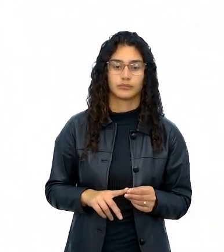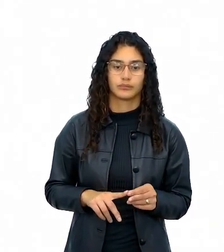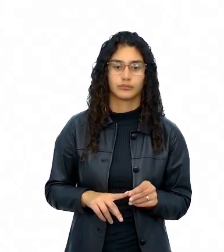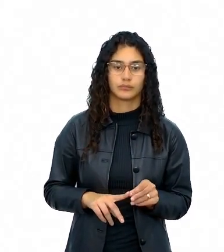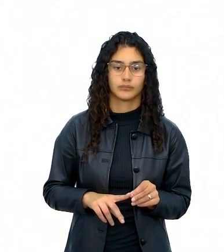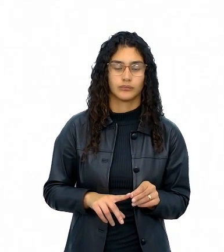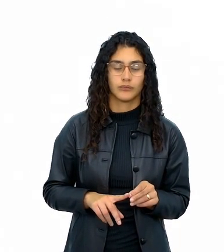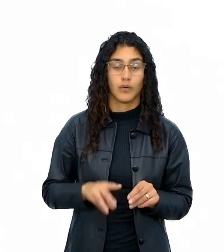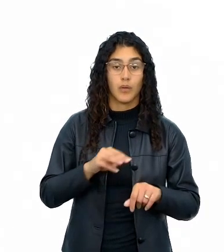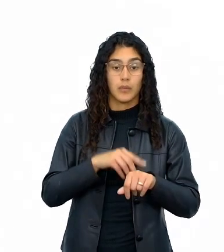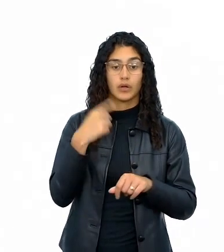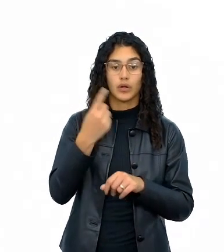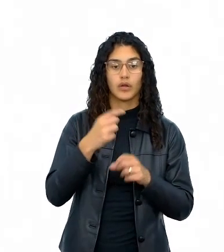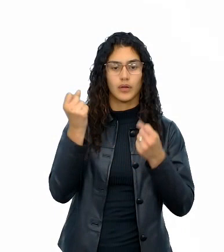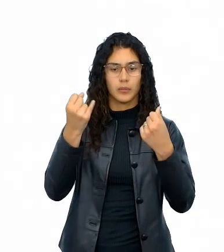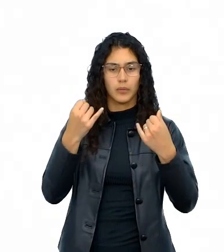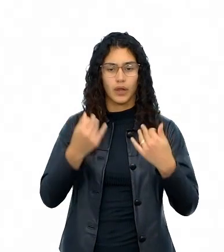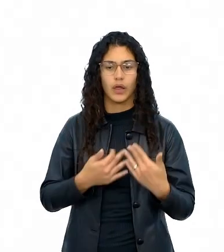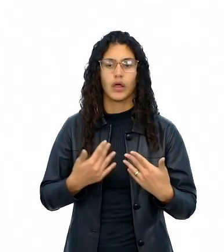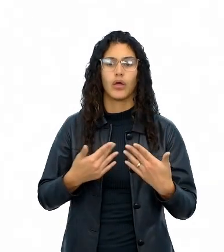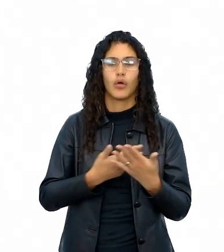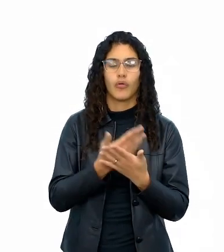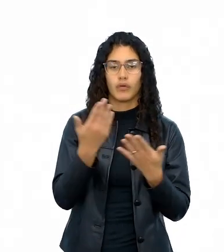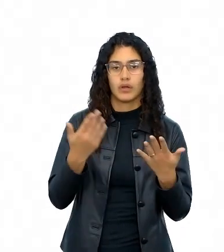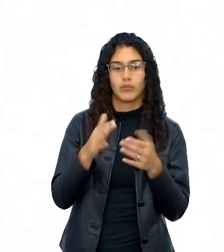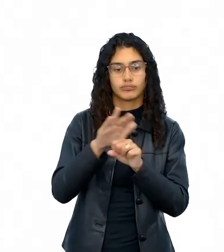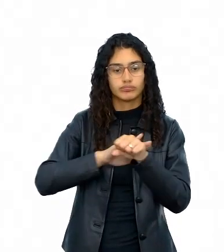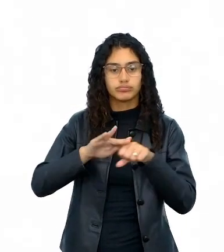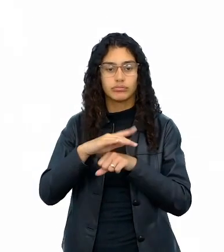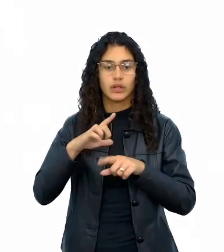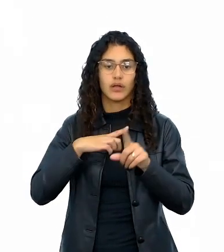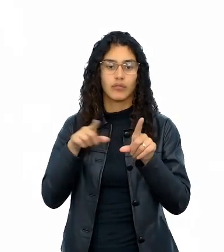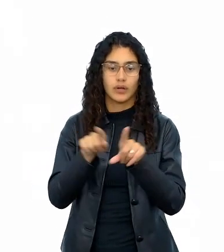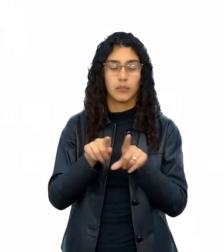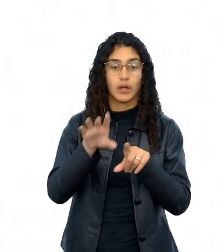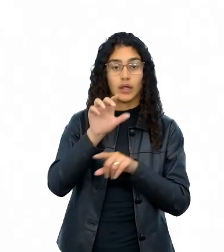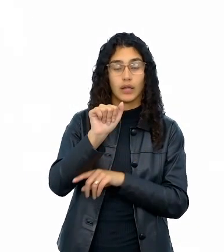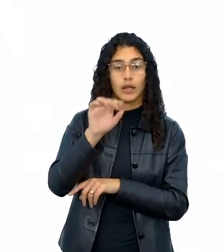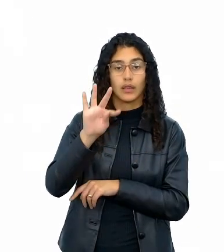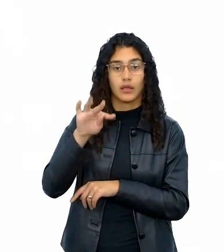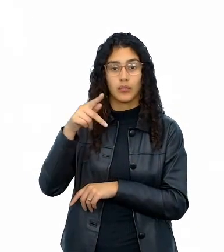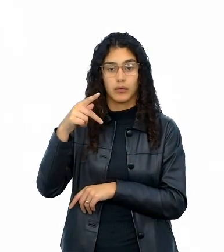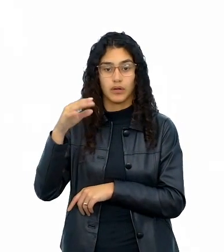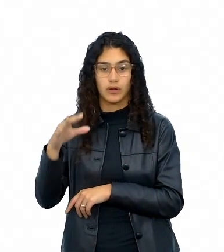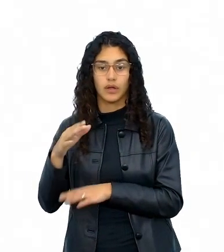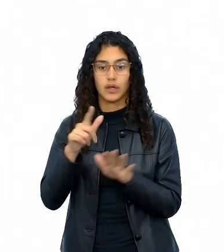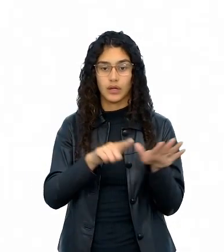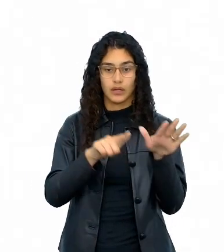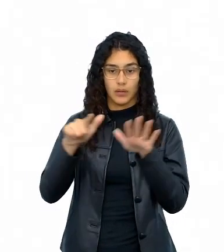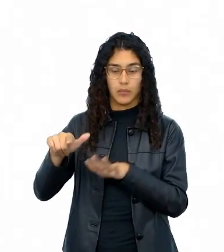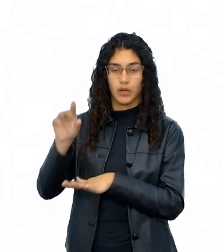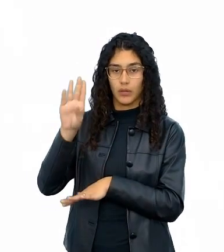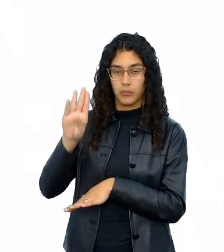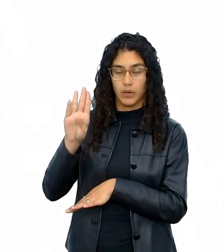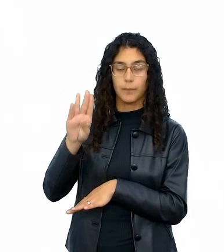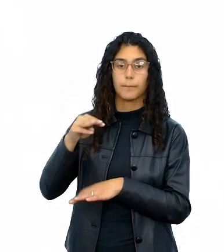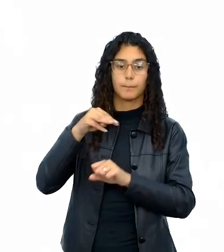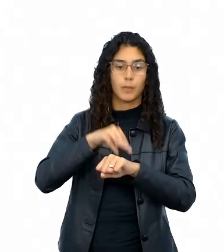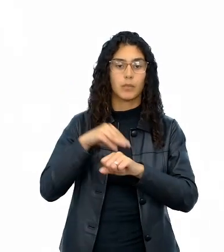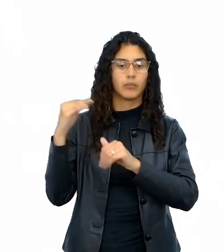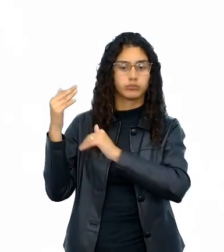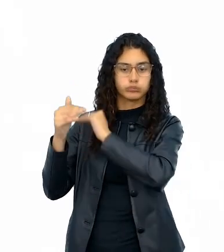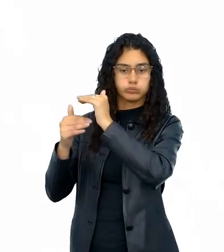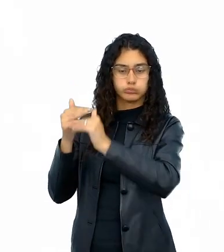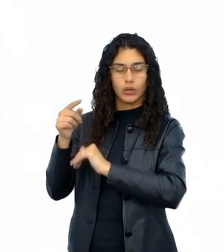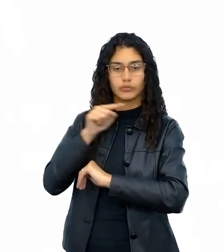Então, agora é o momento que a gente comenta um pouco com vocês, né, da ATPC, tá, da semana B, que é o momento ali do